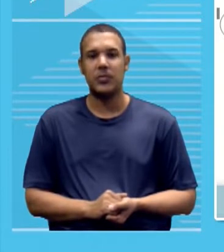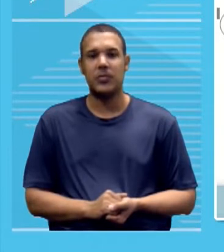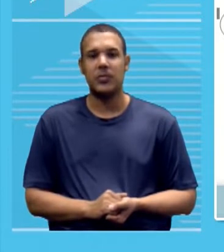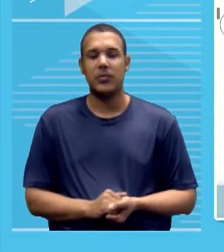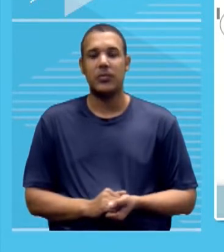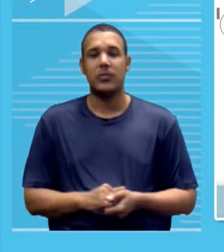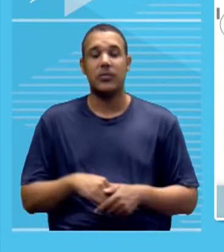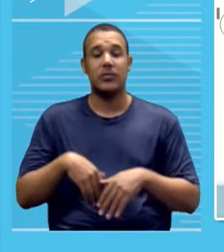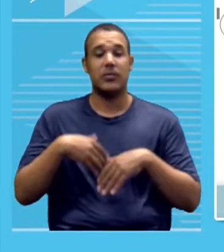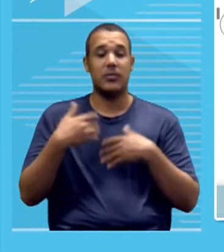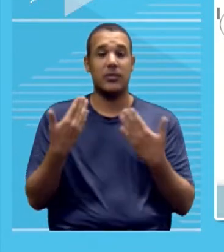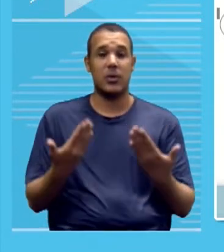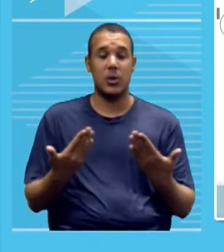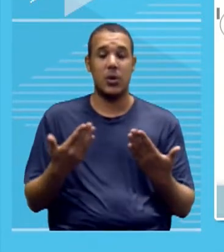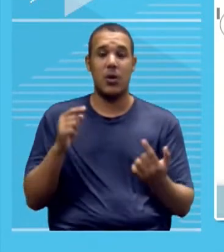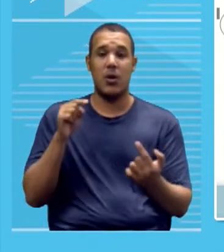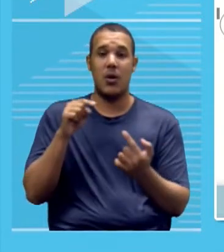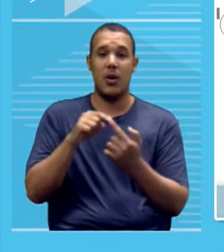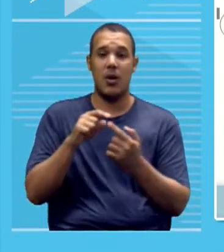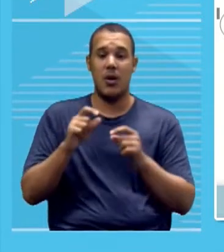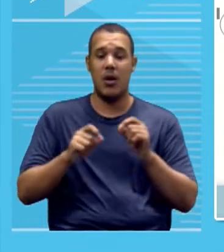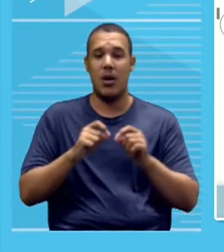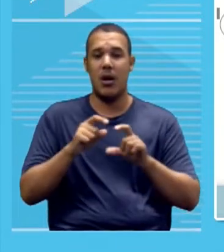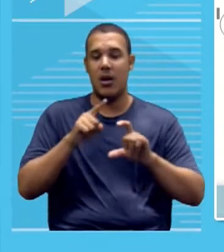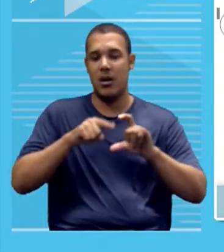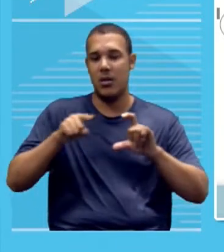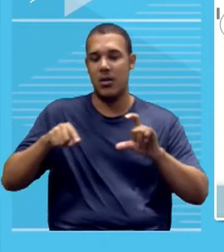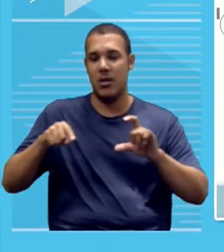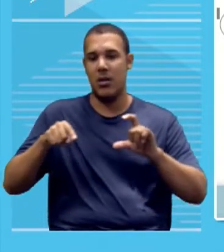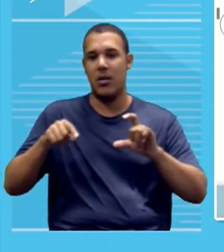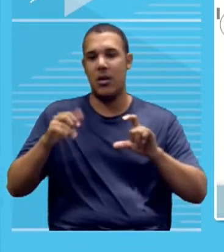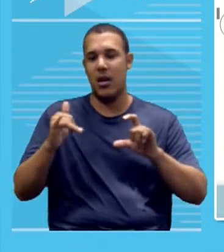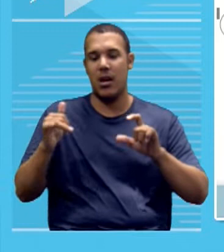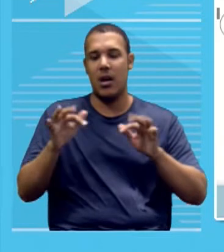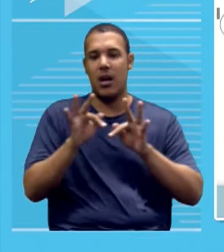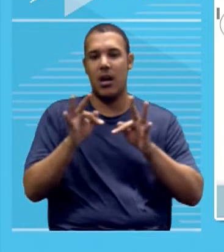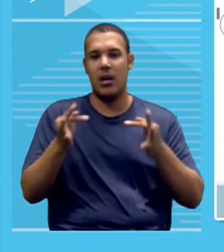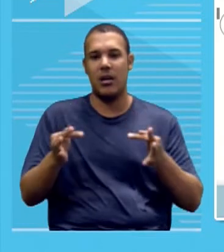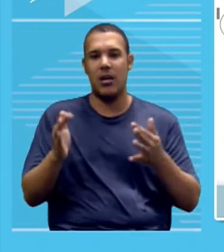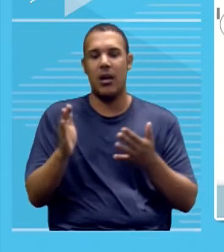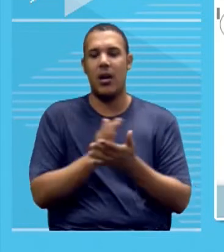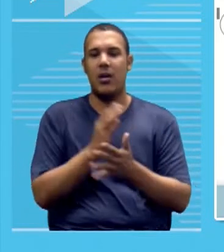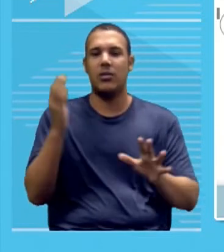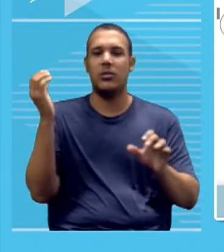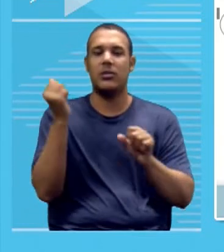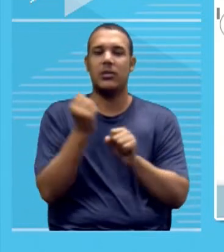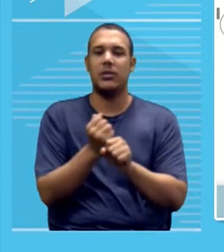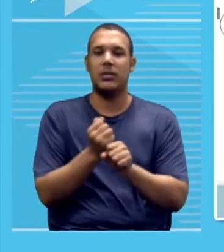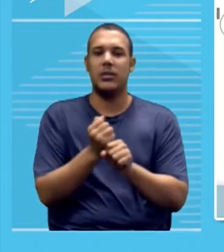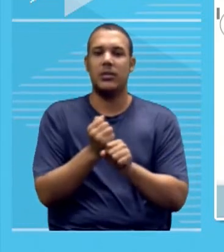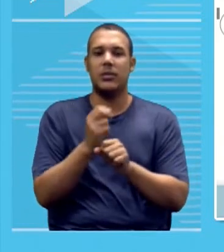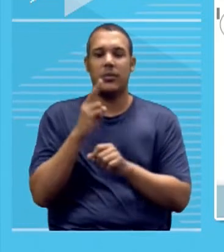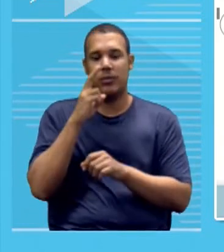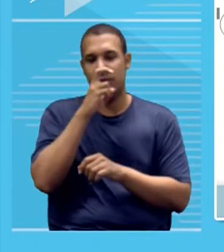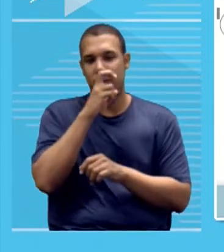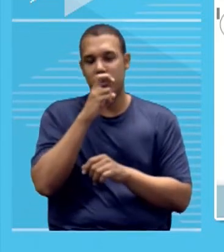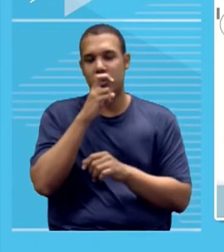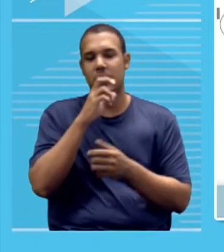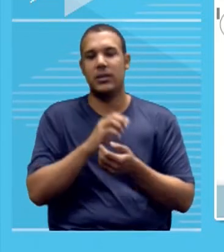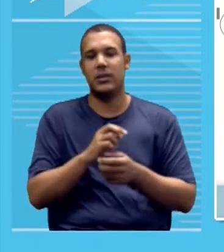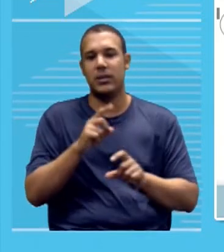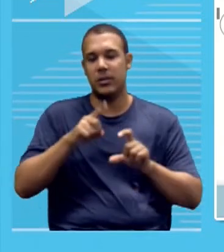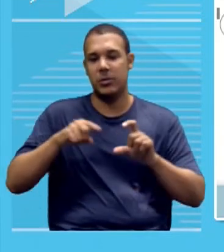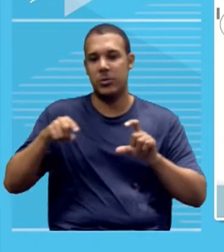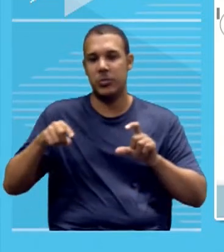Nosso objeto de conhecimento hoje são circuitos elétricos simples, realização de cálculos de tensões elétricas, resistência e intensidade de